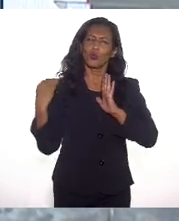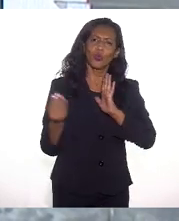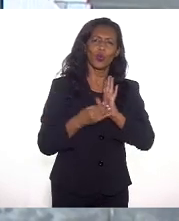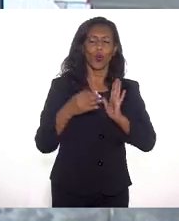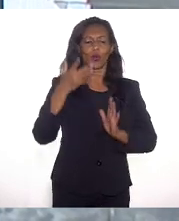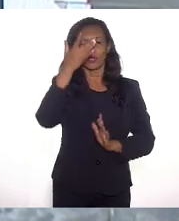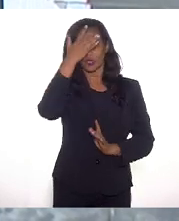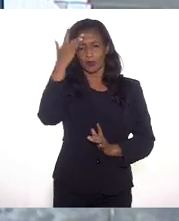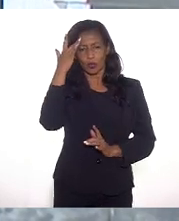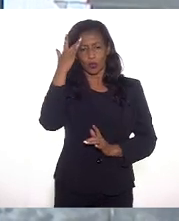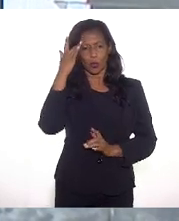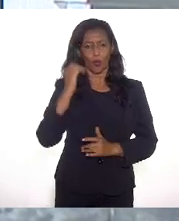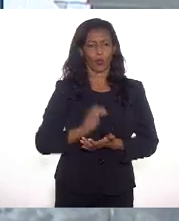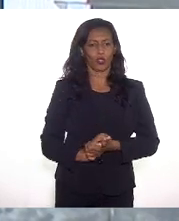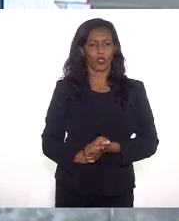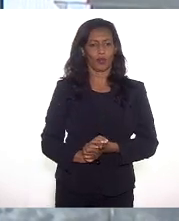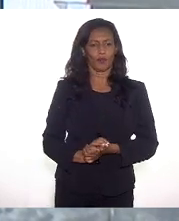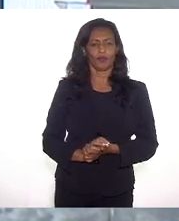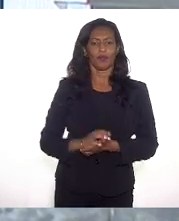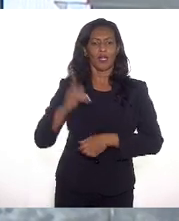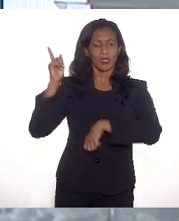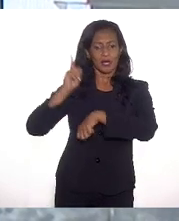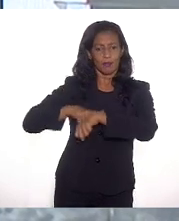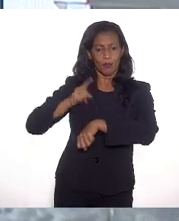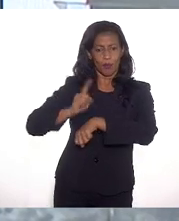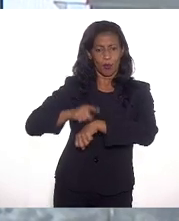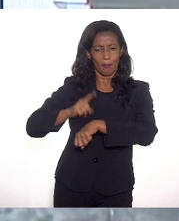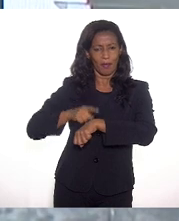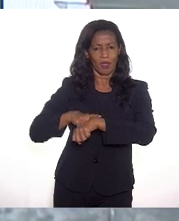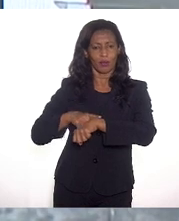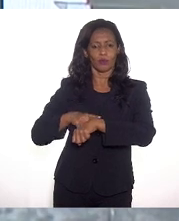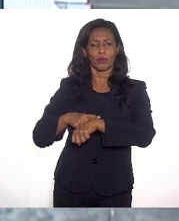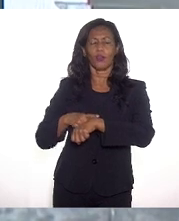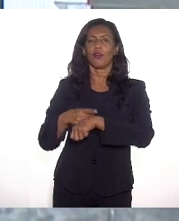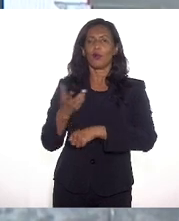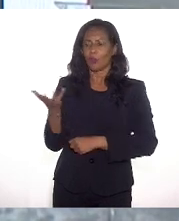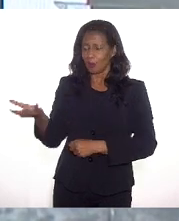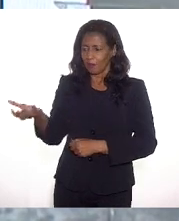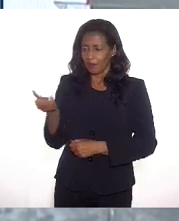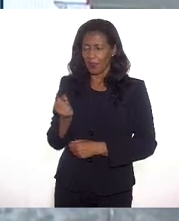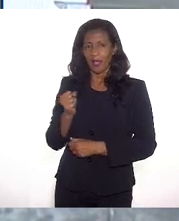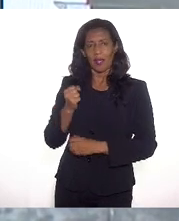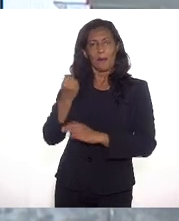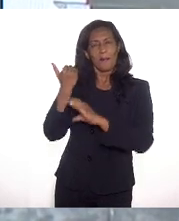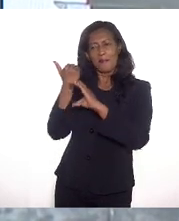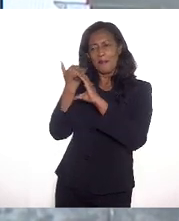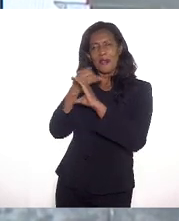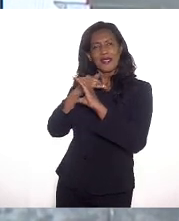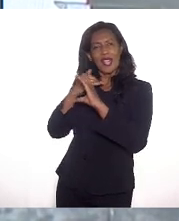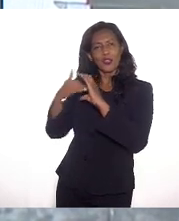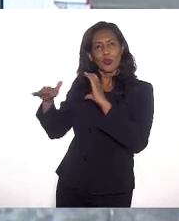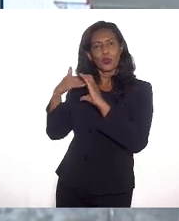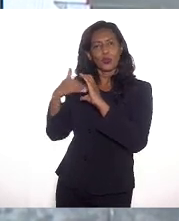42.569 famílias, nesse exato momento, estão recebendo o SMS e,